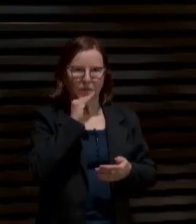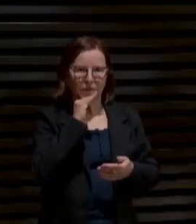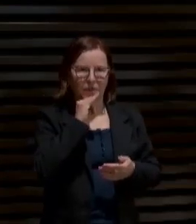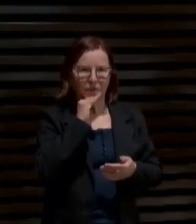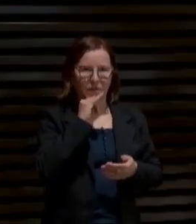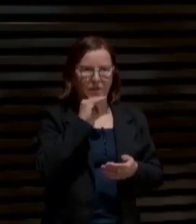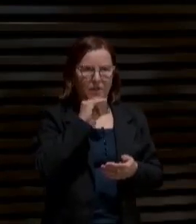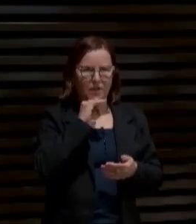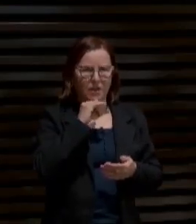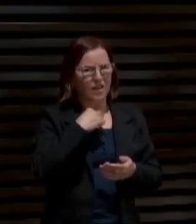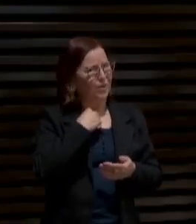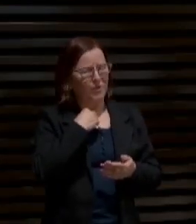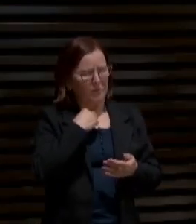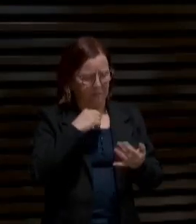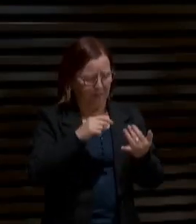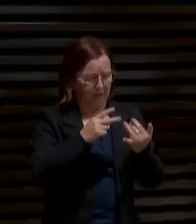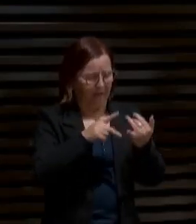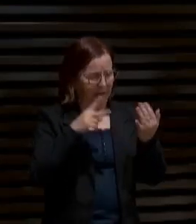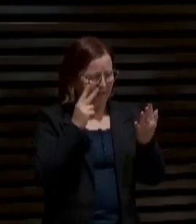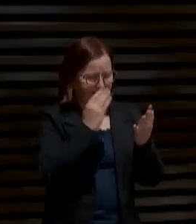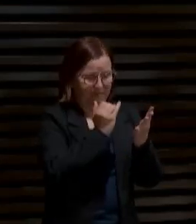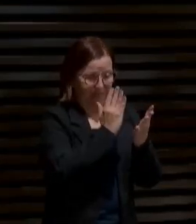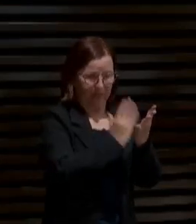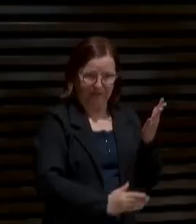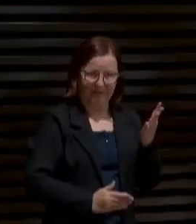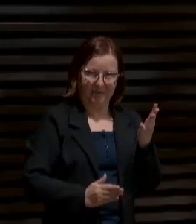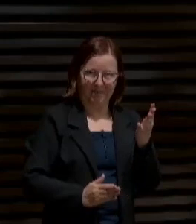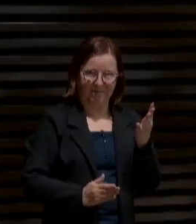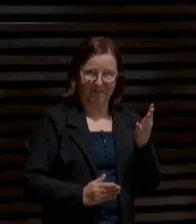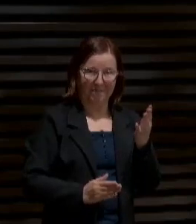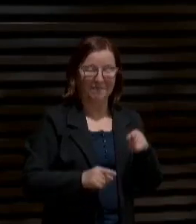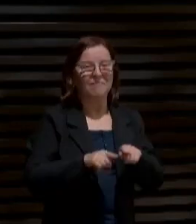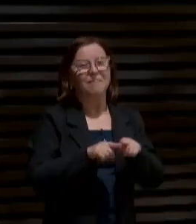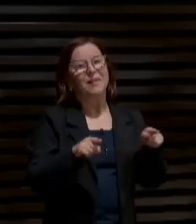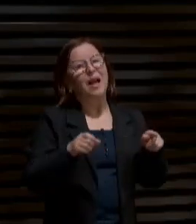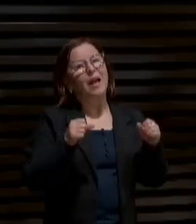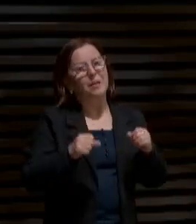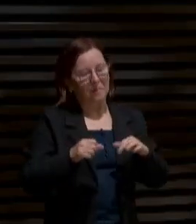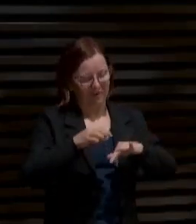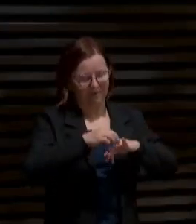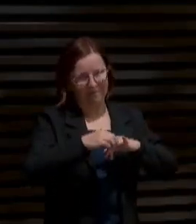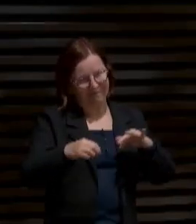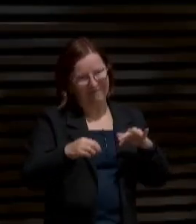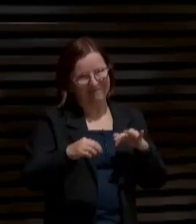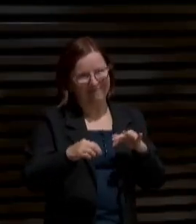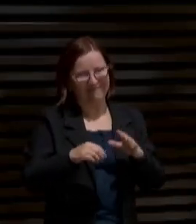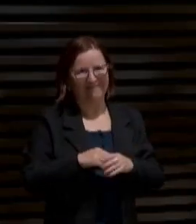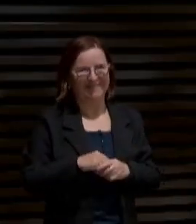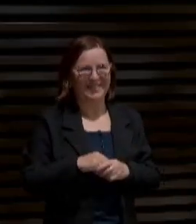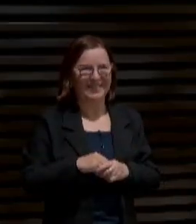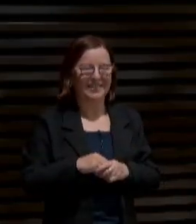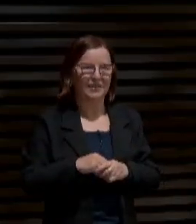arrancar o anel o anel é Adorno E ai daquele que tá na igreja está na igreja e Adorno